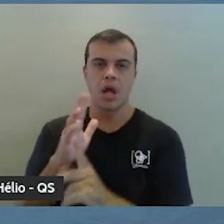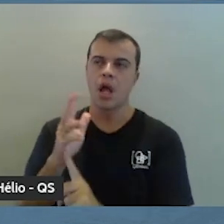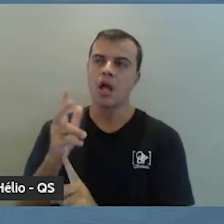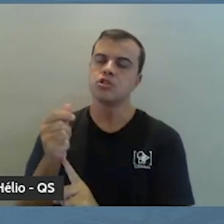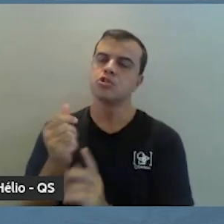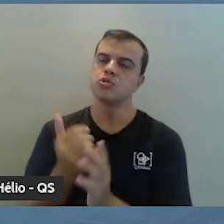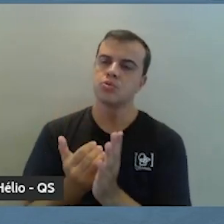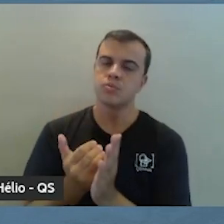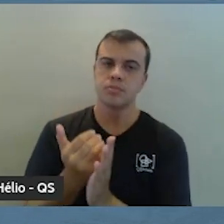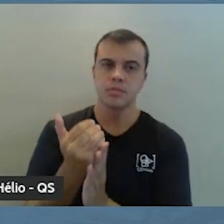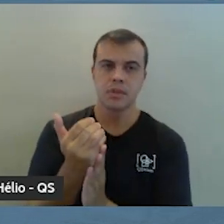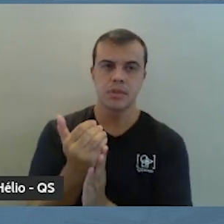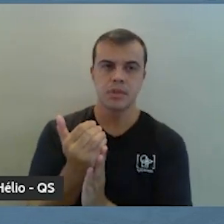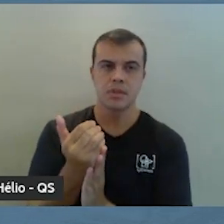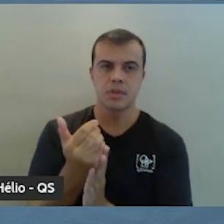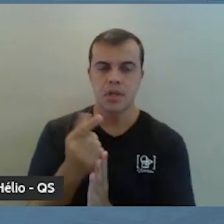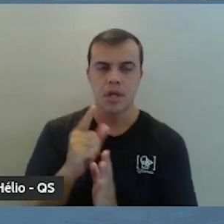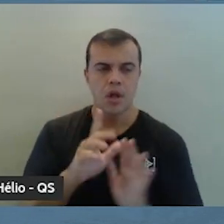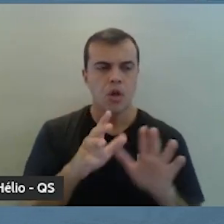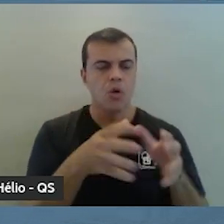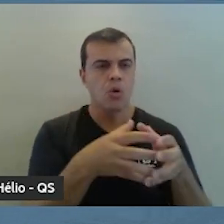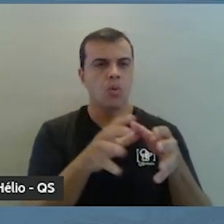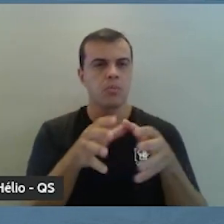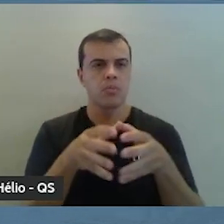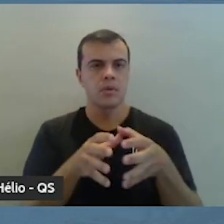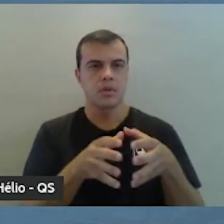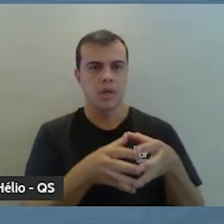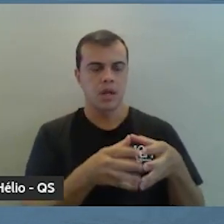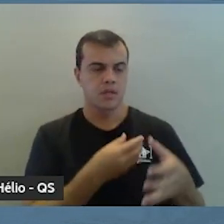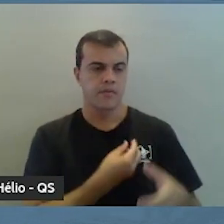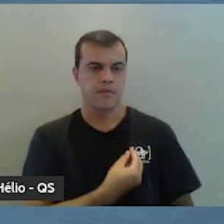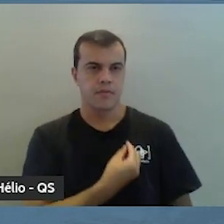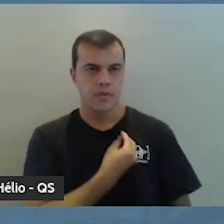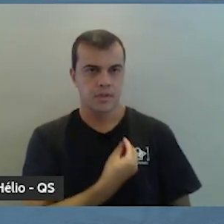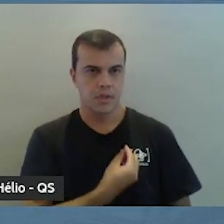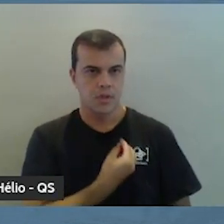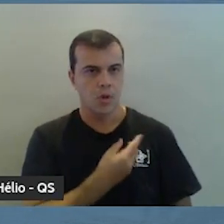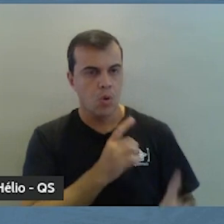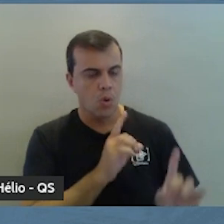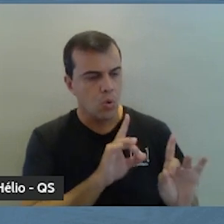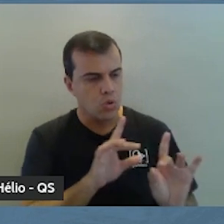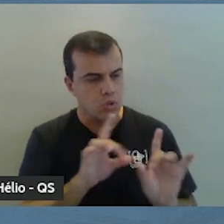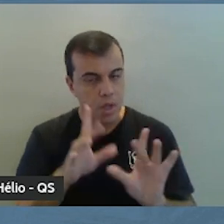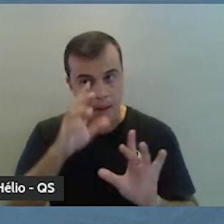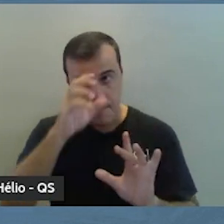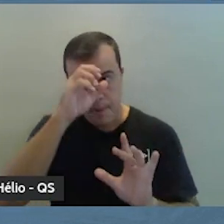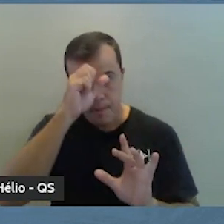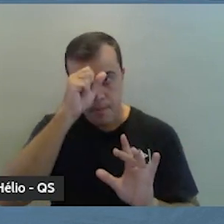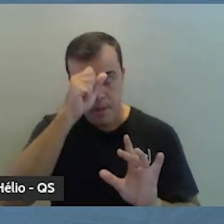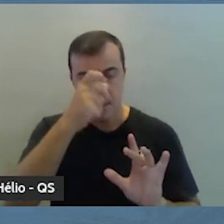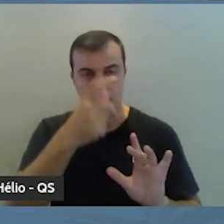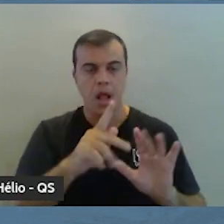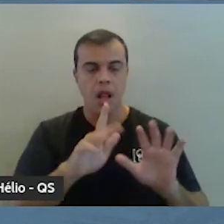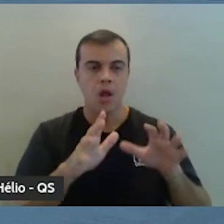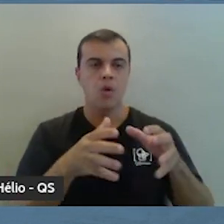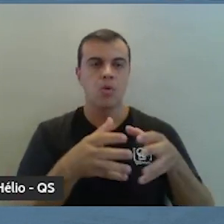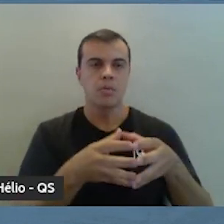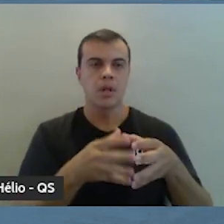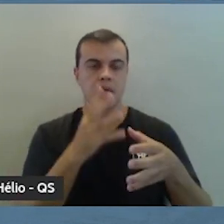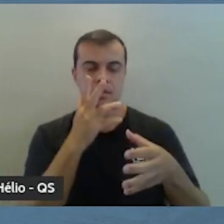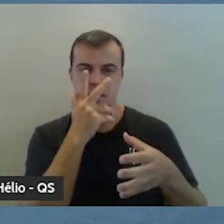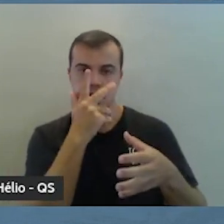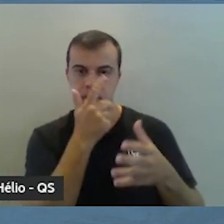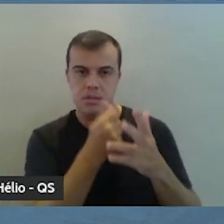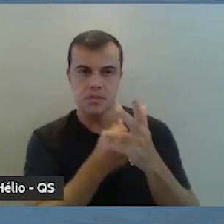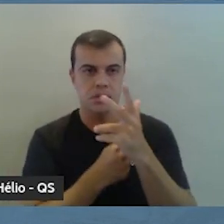começam a ir para as comunidades e vivenciar o cotidiano para aprender com aquelas comunidades a estética,